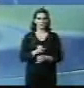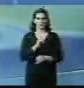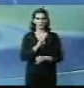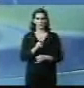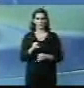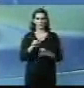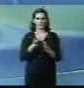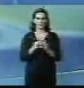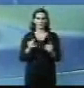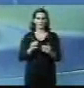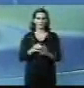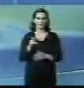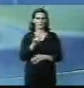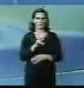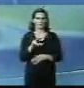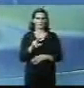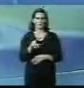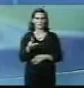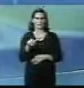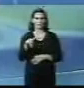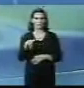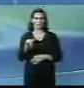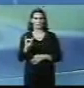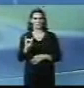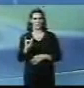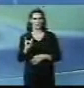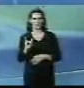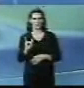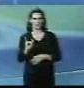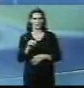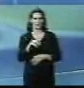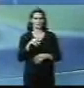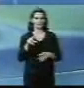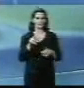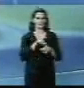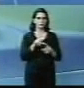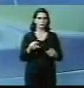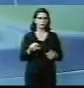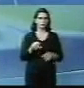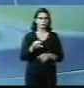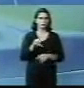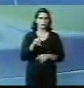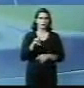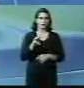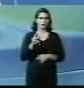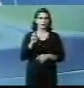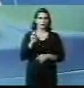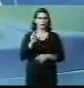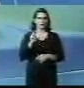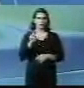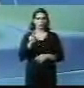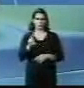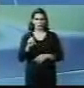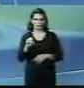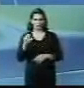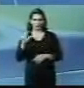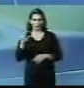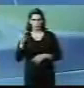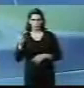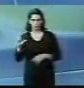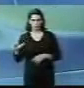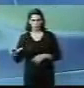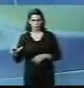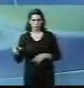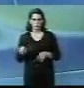de proxy para isso, para tal protocolo, servidor de proxy para tal protocolo. No Mozilla Firefox é a mesma coisa. Então, na grande maioria dos navegadores,